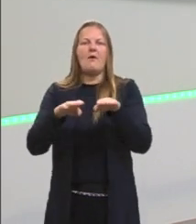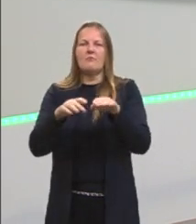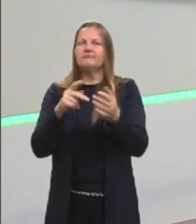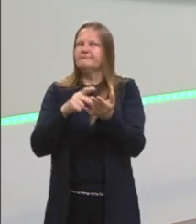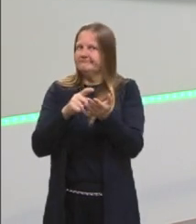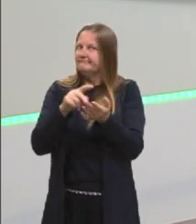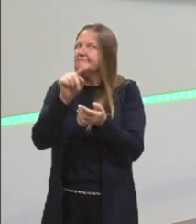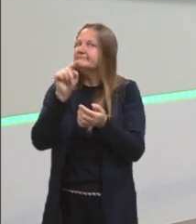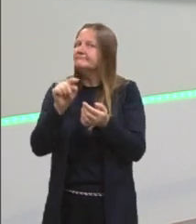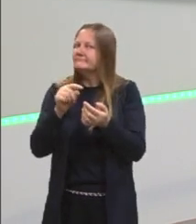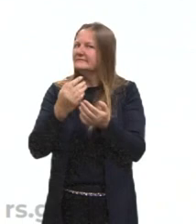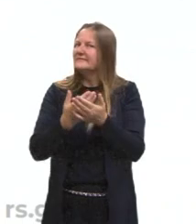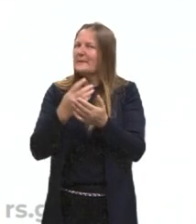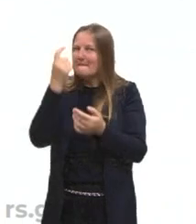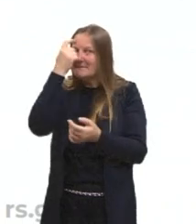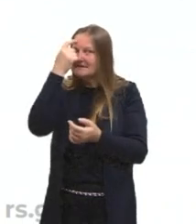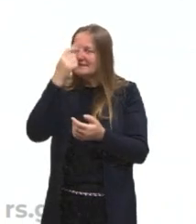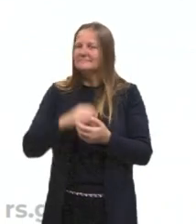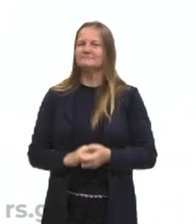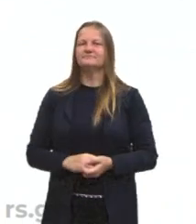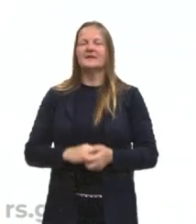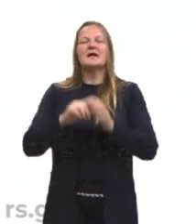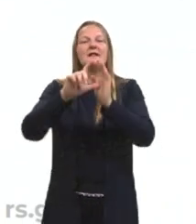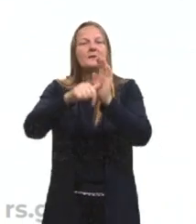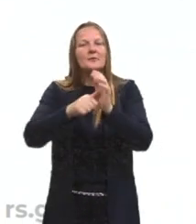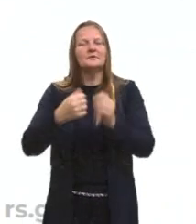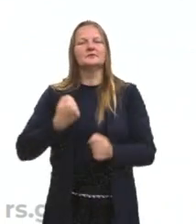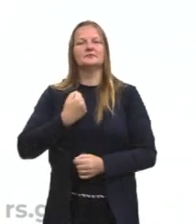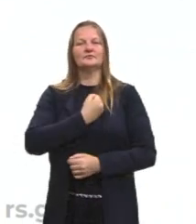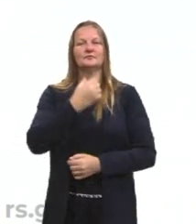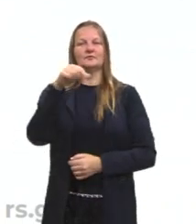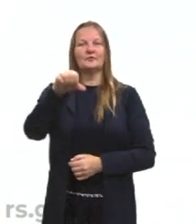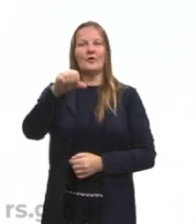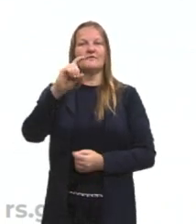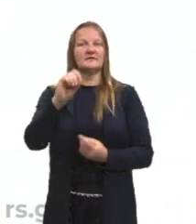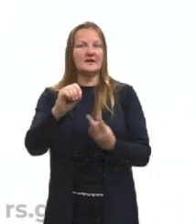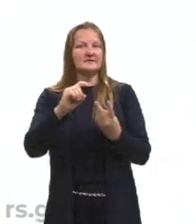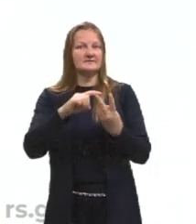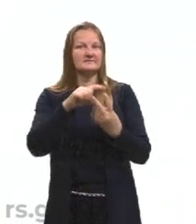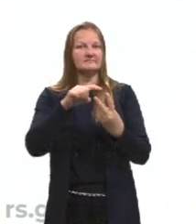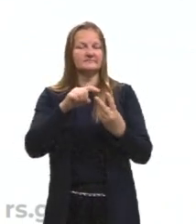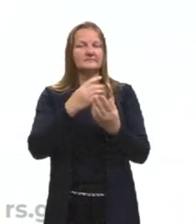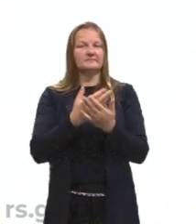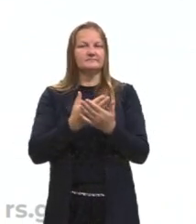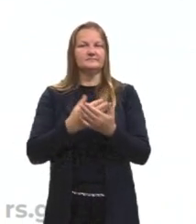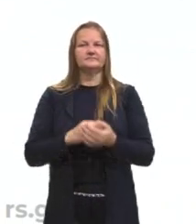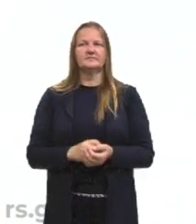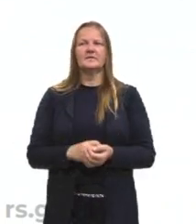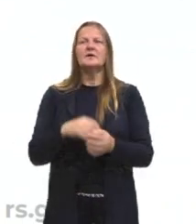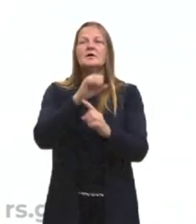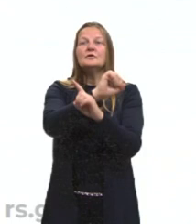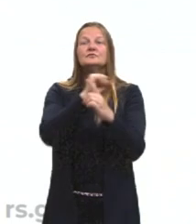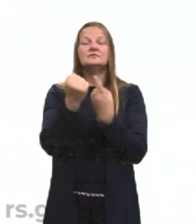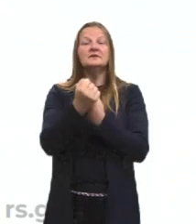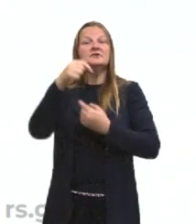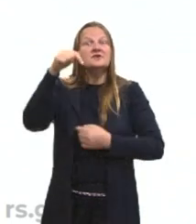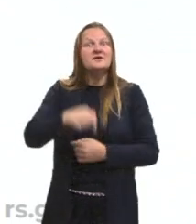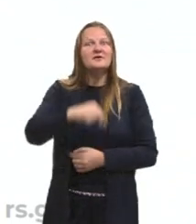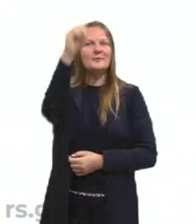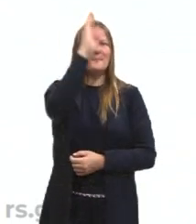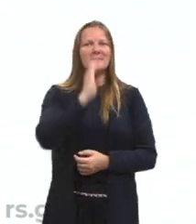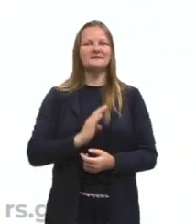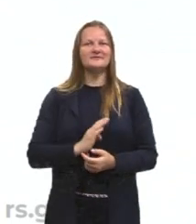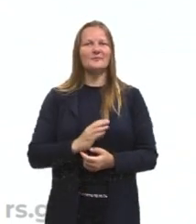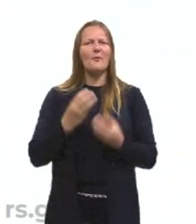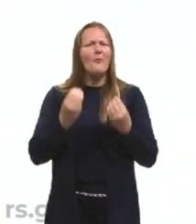8 já na aula de número 9 em número 10 nós discutimos a sociedade brasileira Como